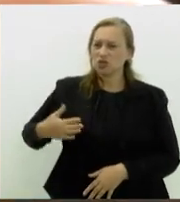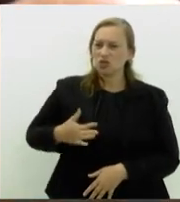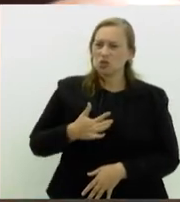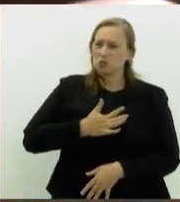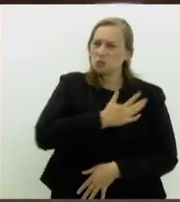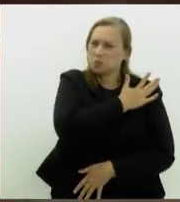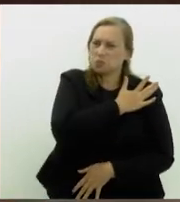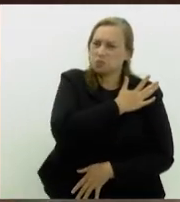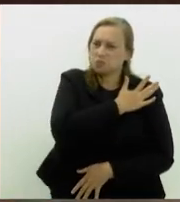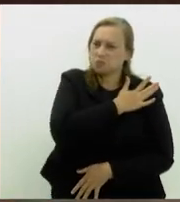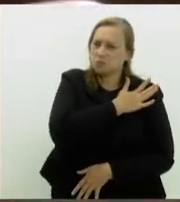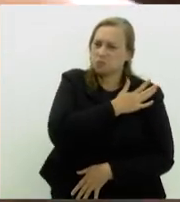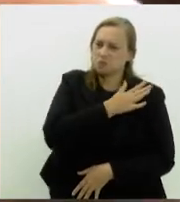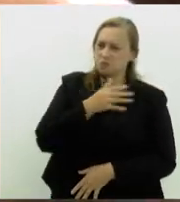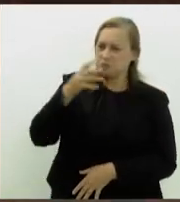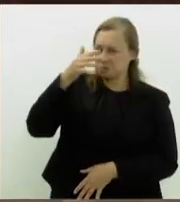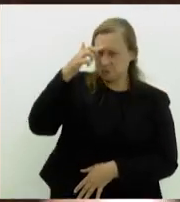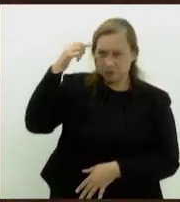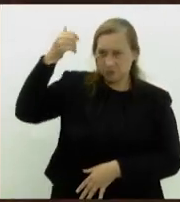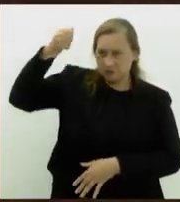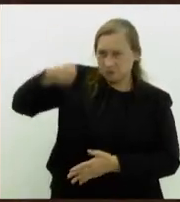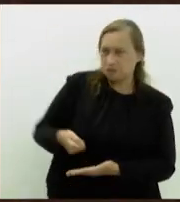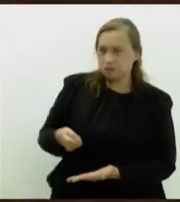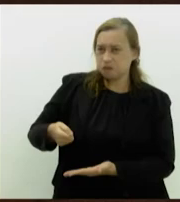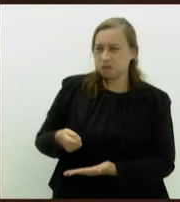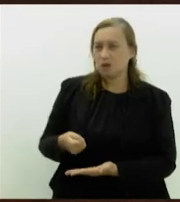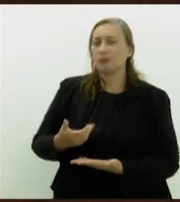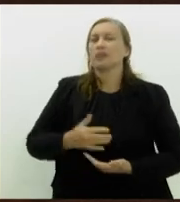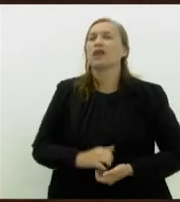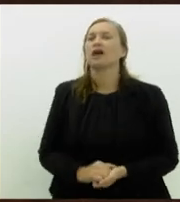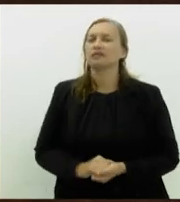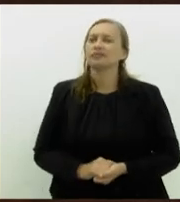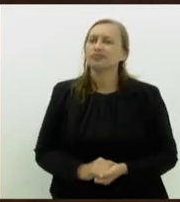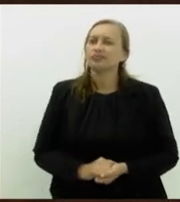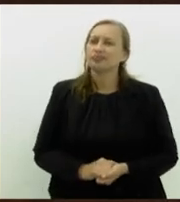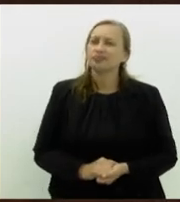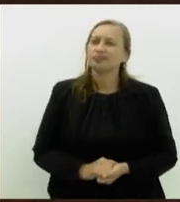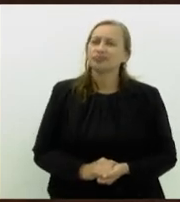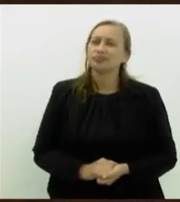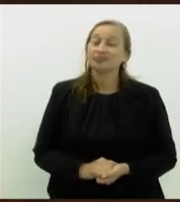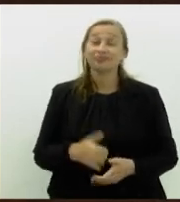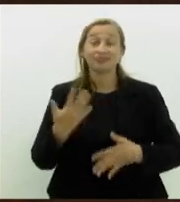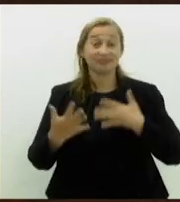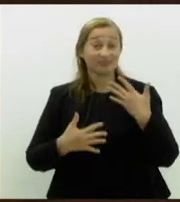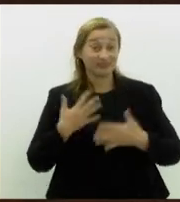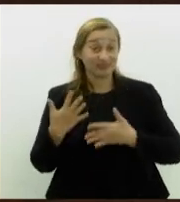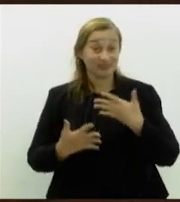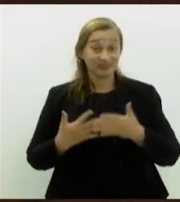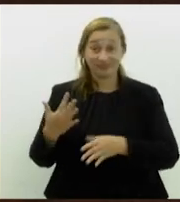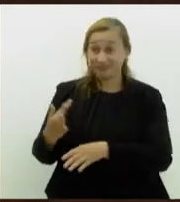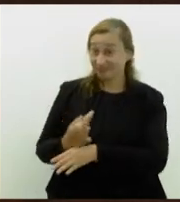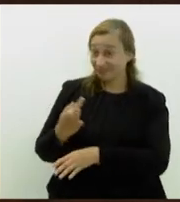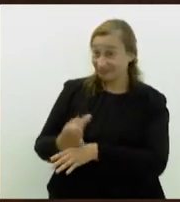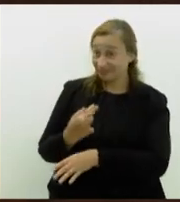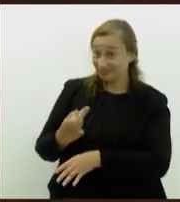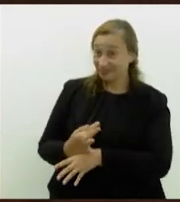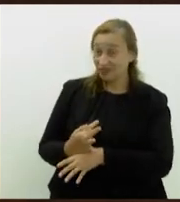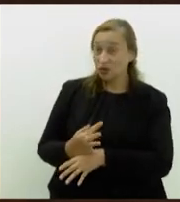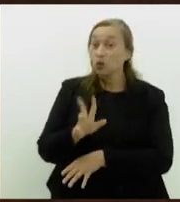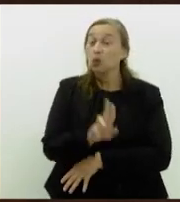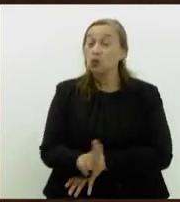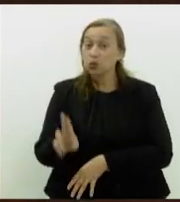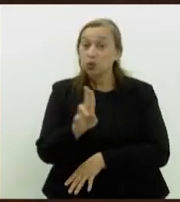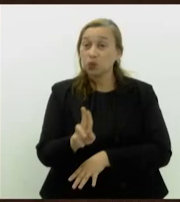da resistência através do humor, usando o veículo